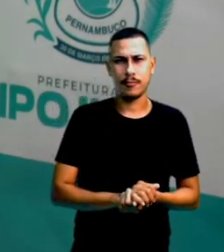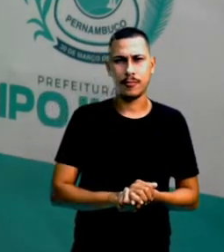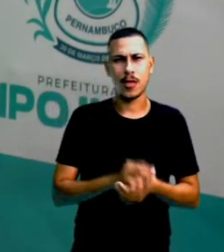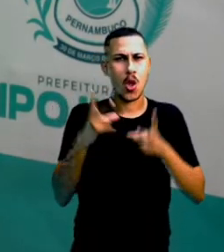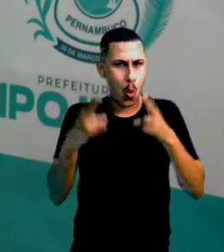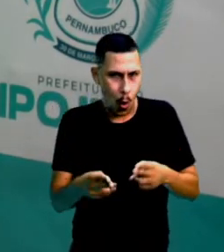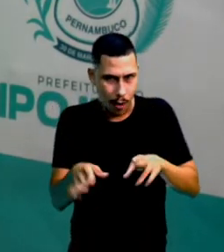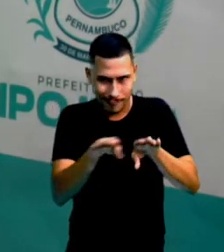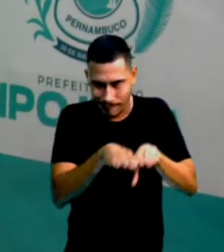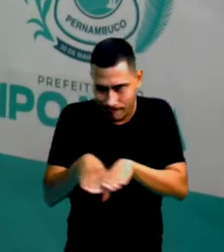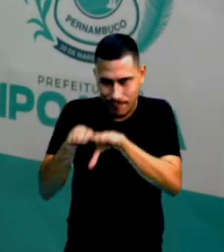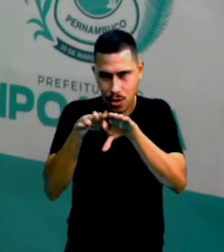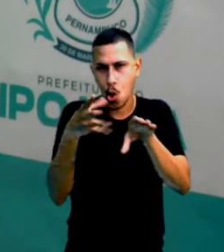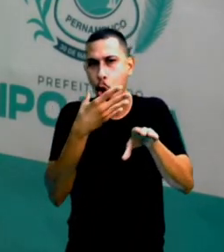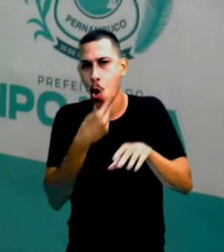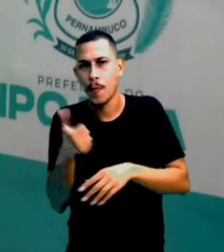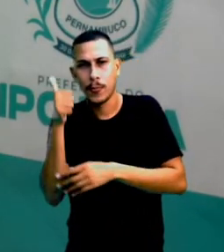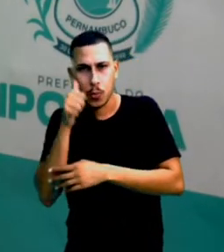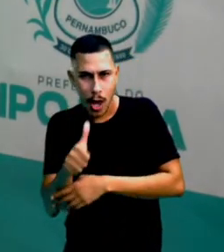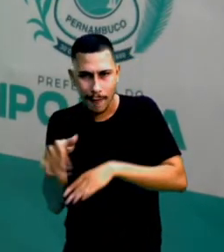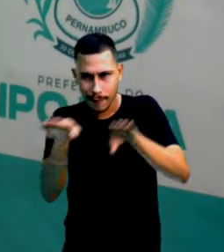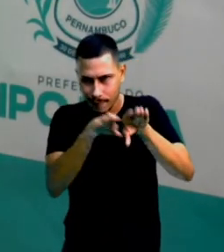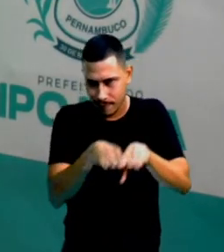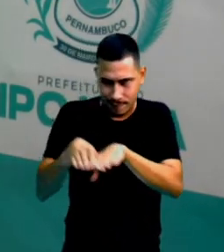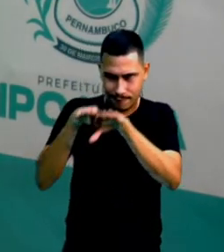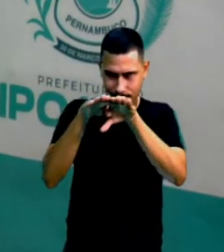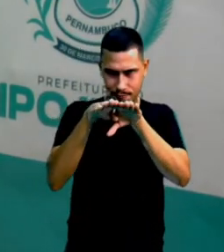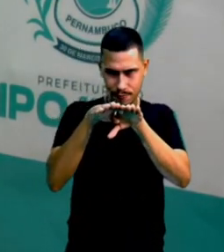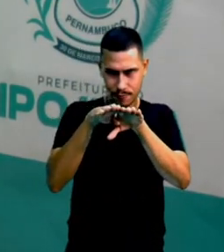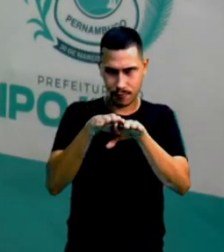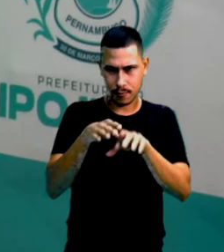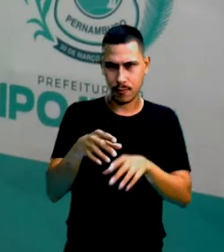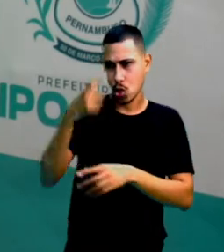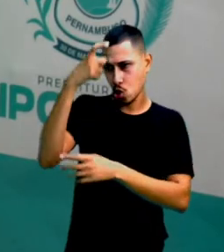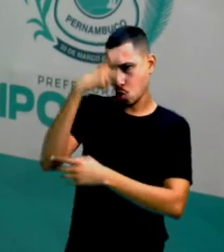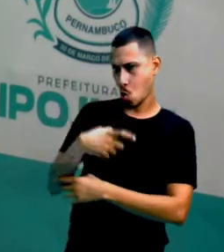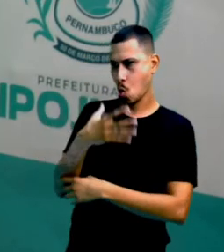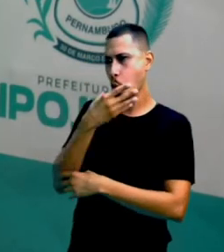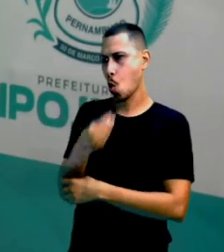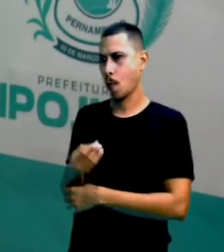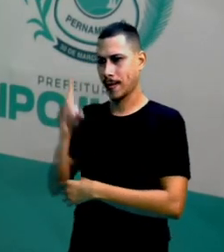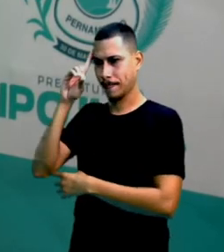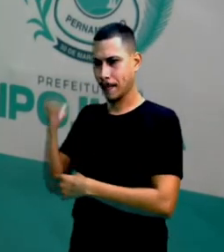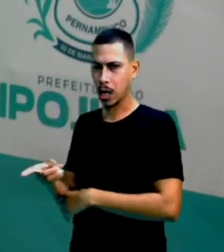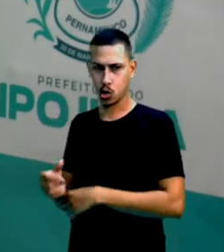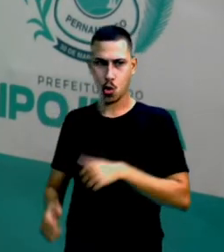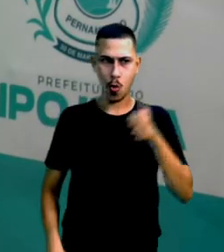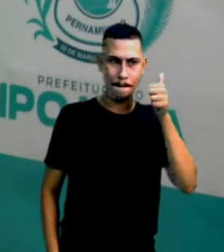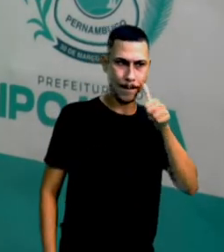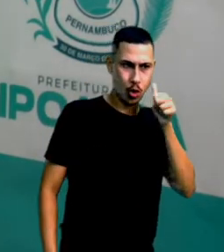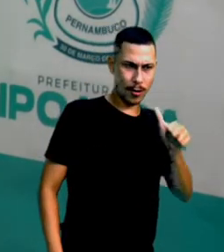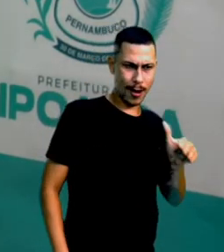E aí ó Olá eu sou homem eu mando